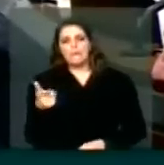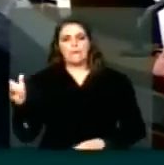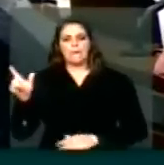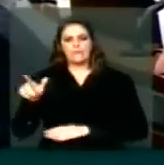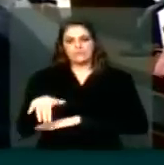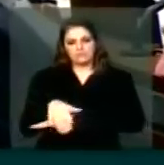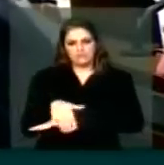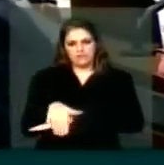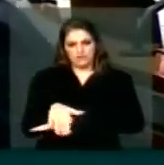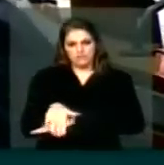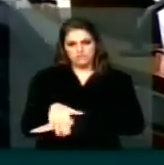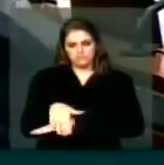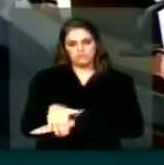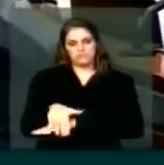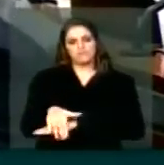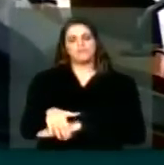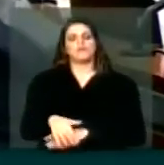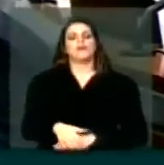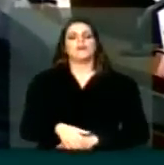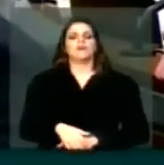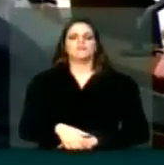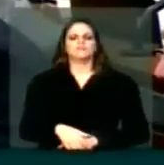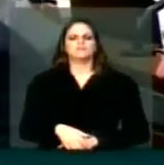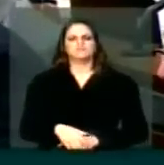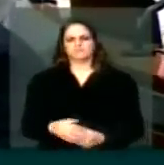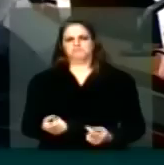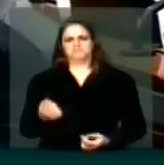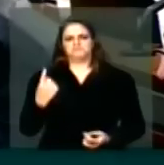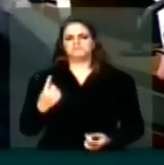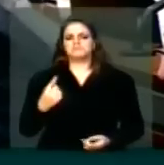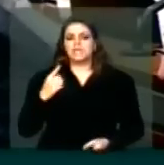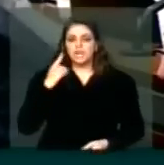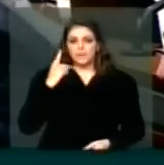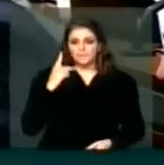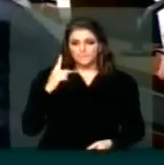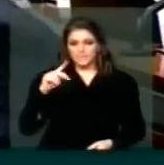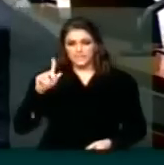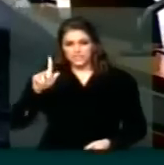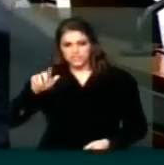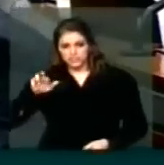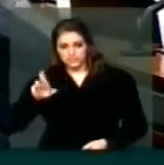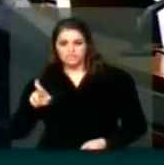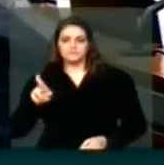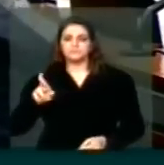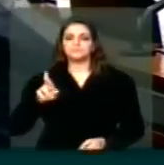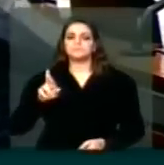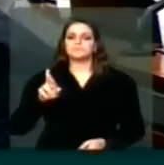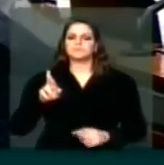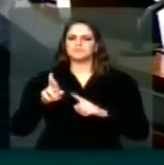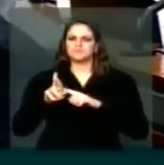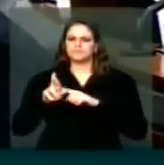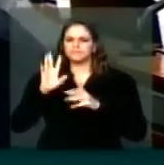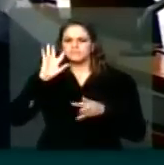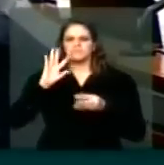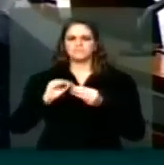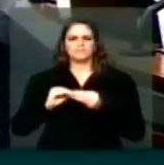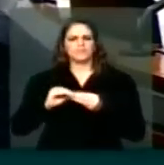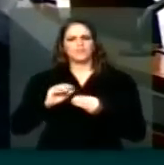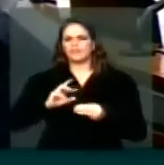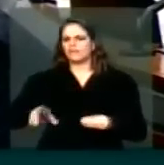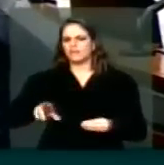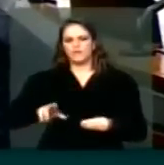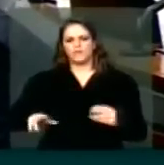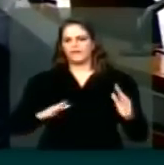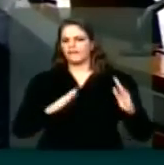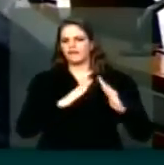ao retificar para dizer qual era o endereço, a Procuradoria-Geral da República teve conhecimento pleno que não era na casa do